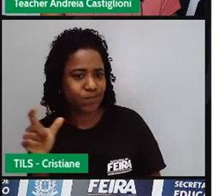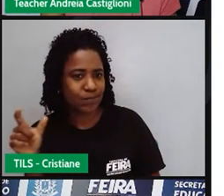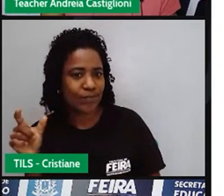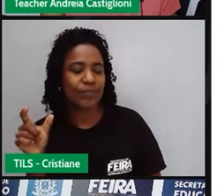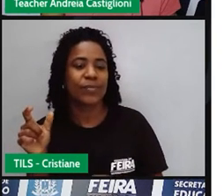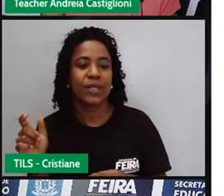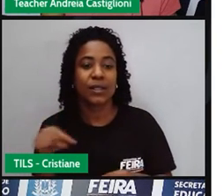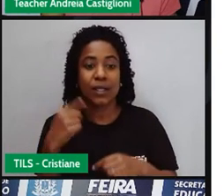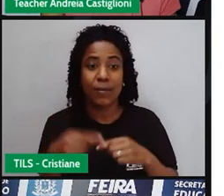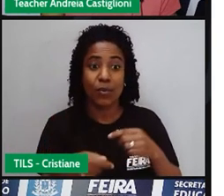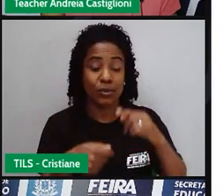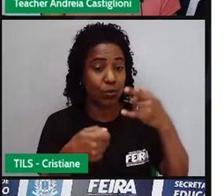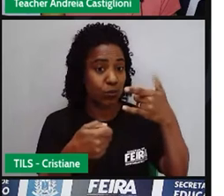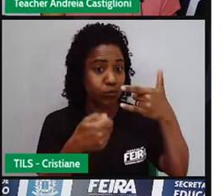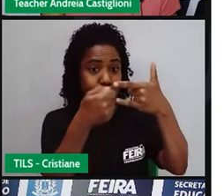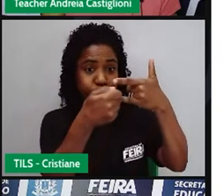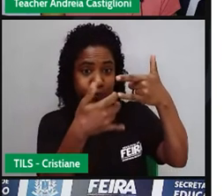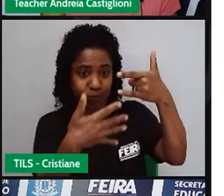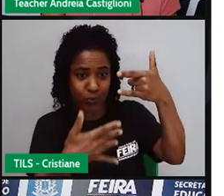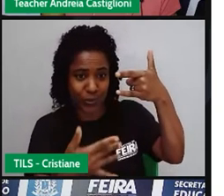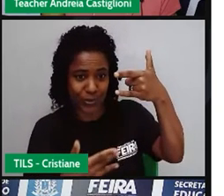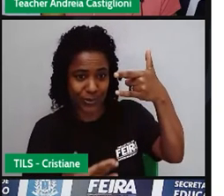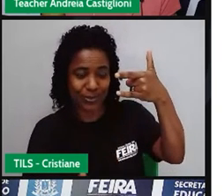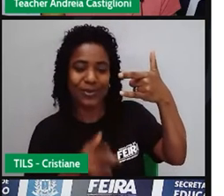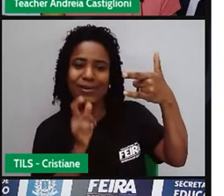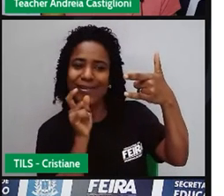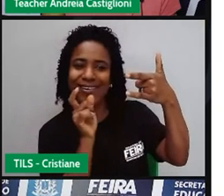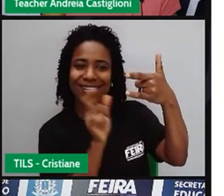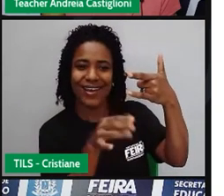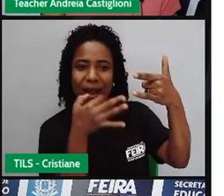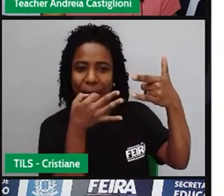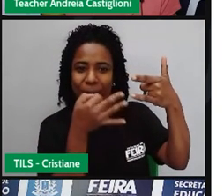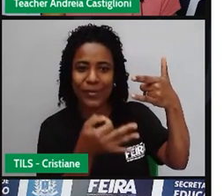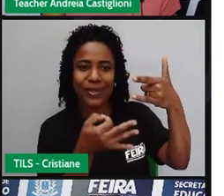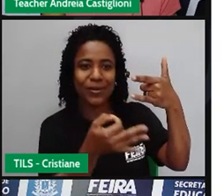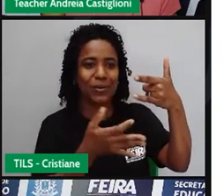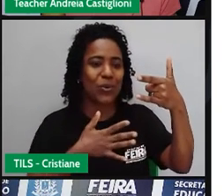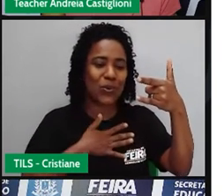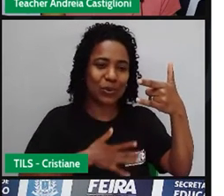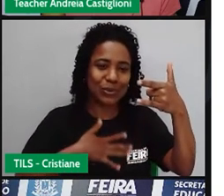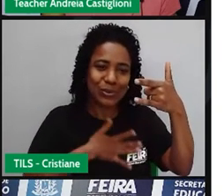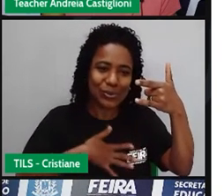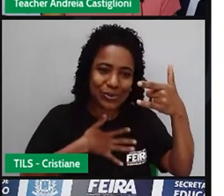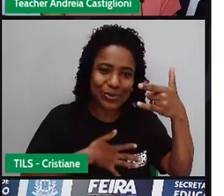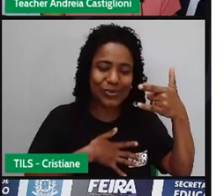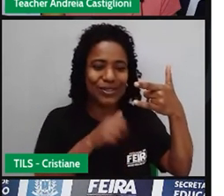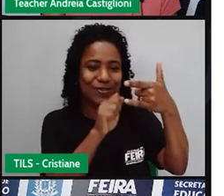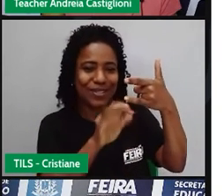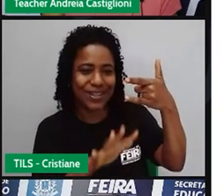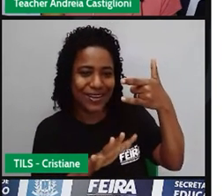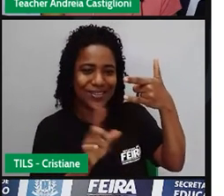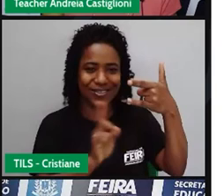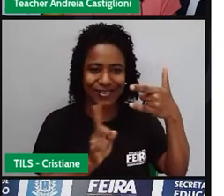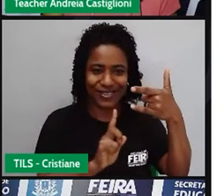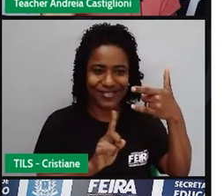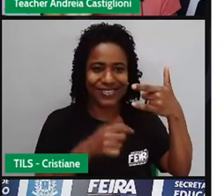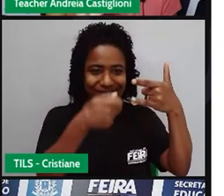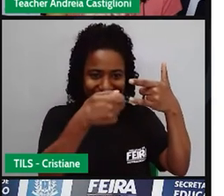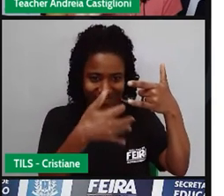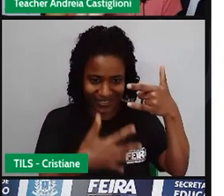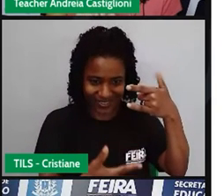posso comentário abaixo do vídeo falando um pouquinho da sua experiência em relação a essa atividade